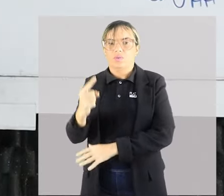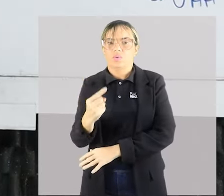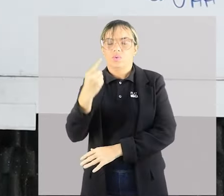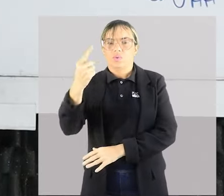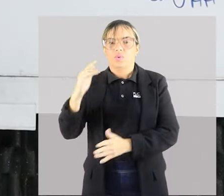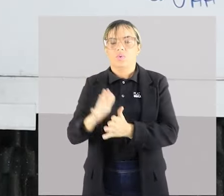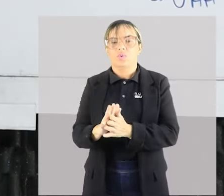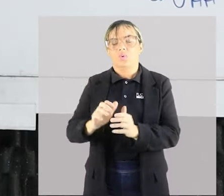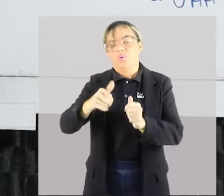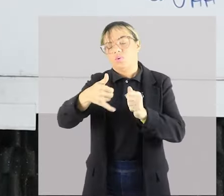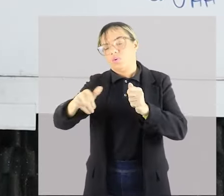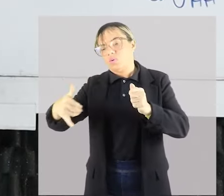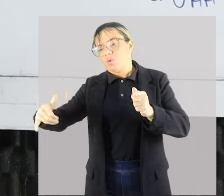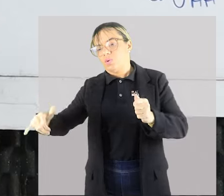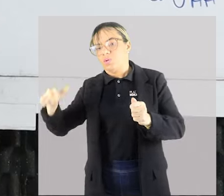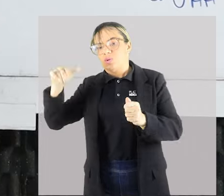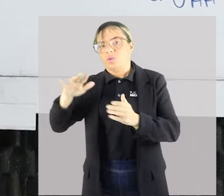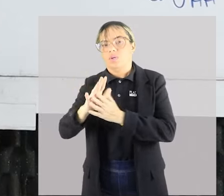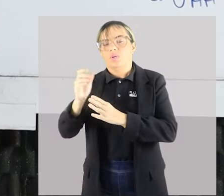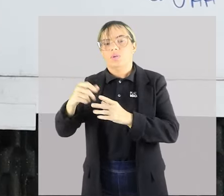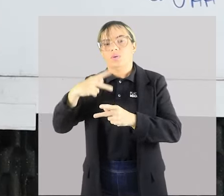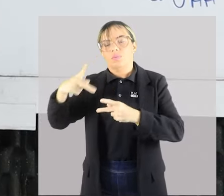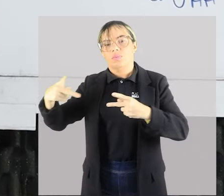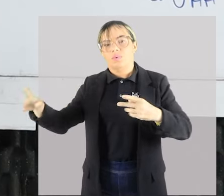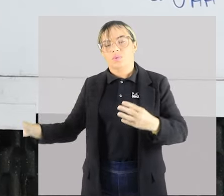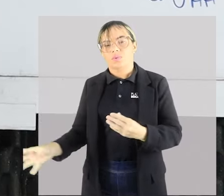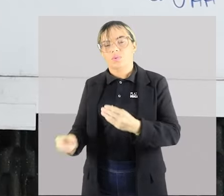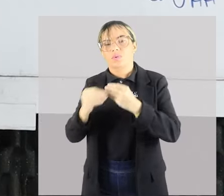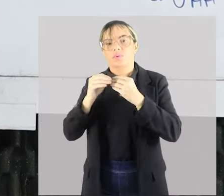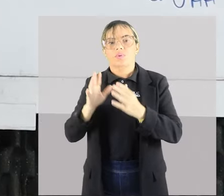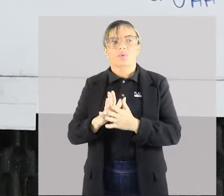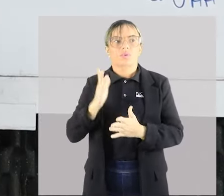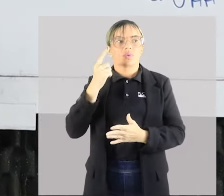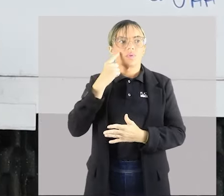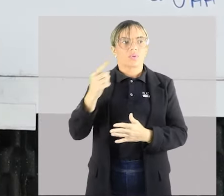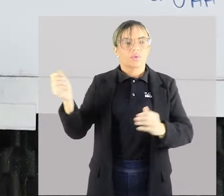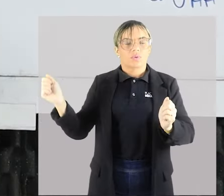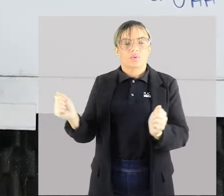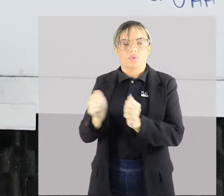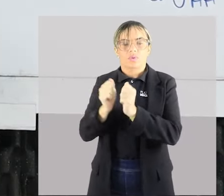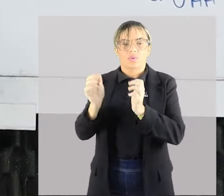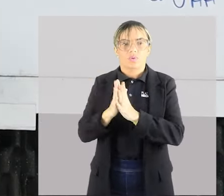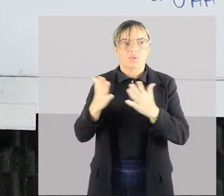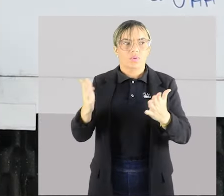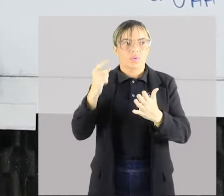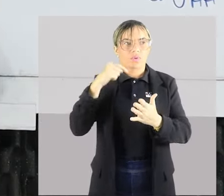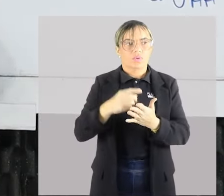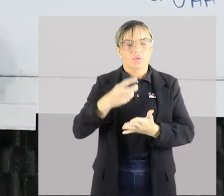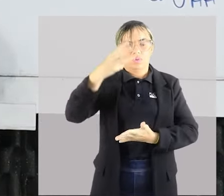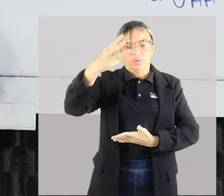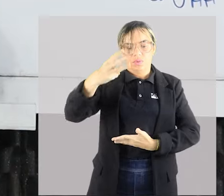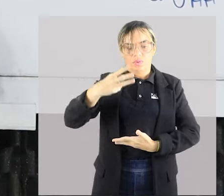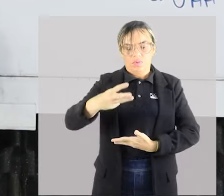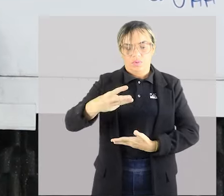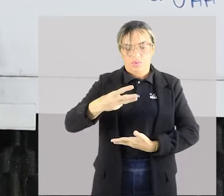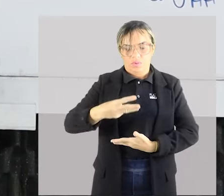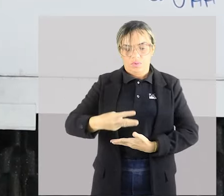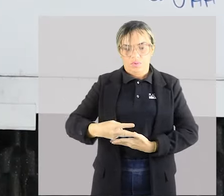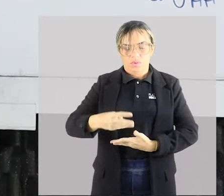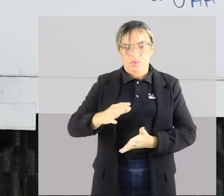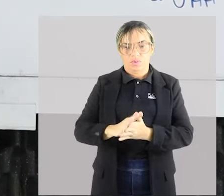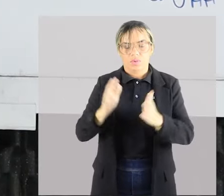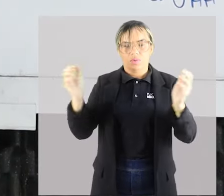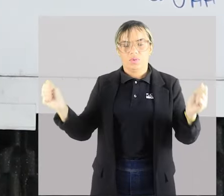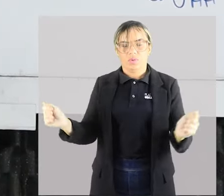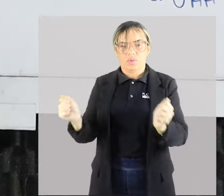aminoácido para compor a minha proteína Tá certo então a gente vai juntar de três em três a gente